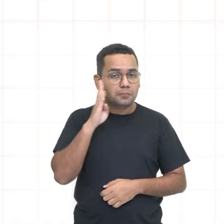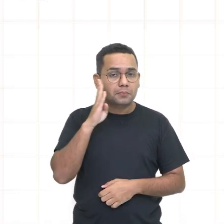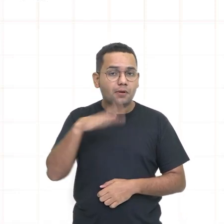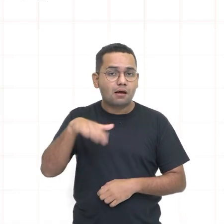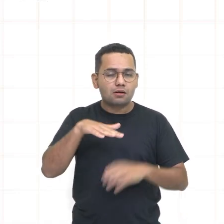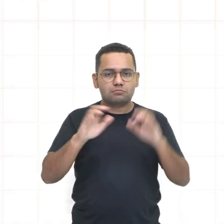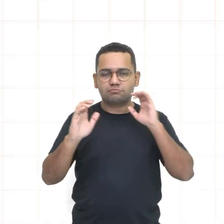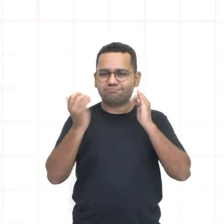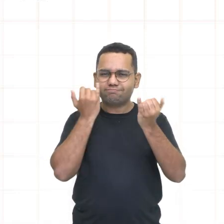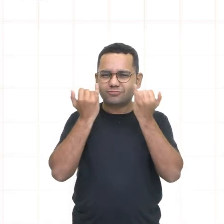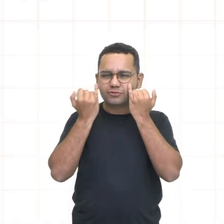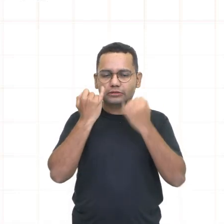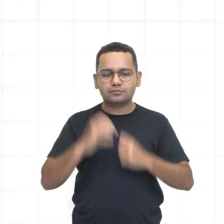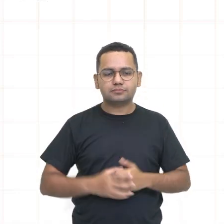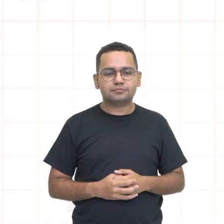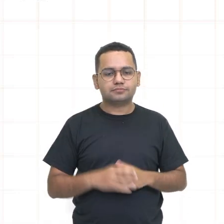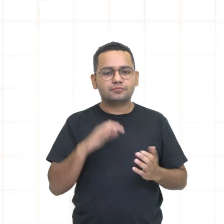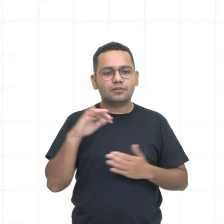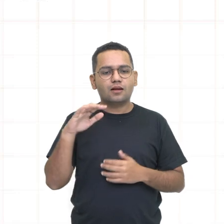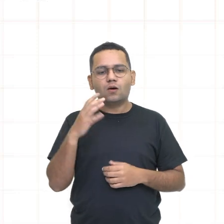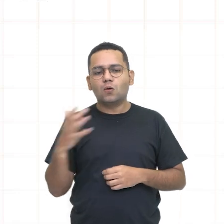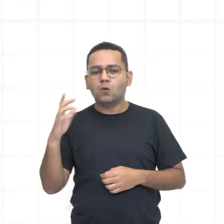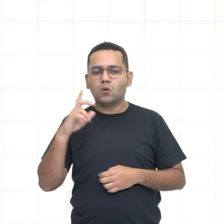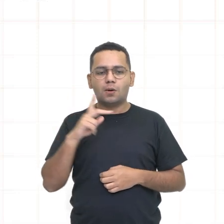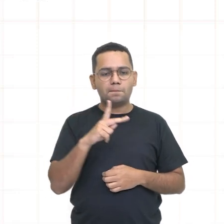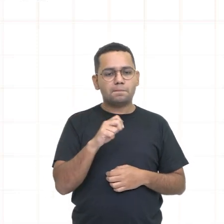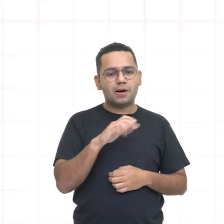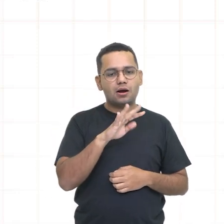comunicação, certo? Pacote de abril de